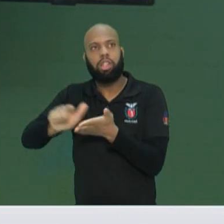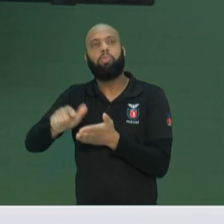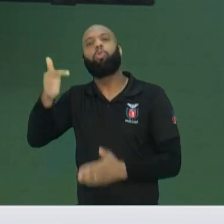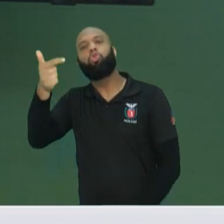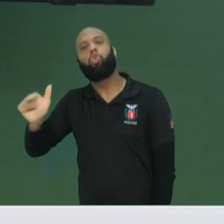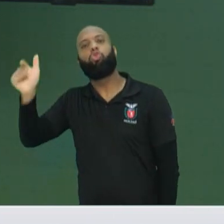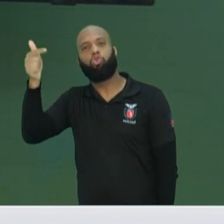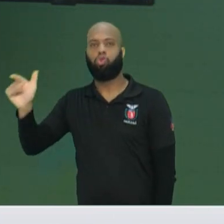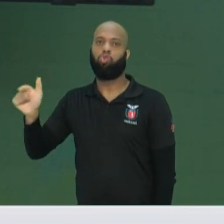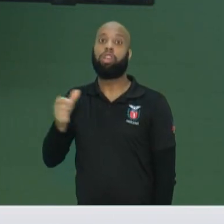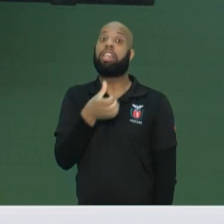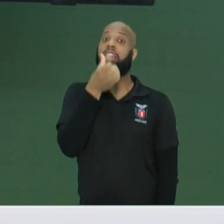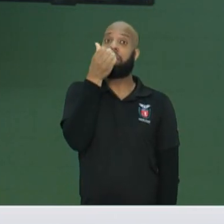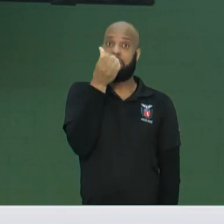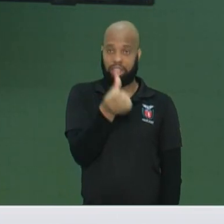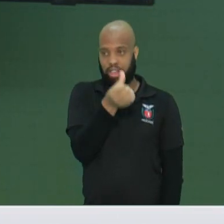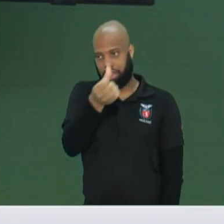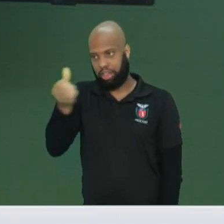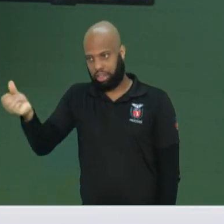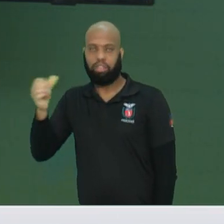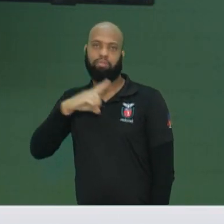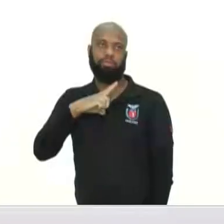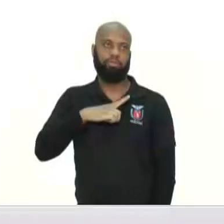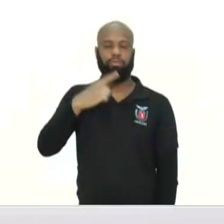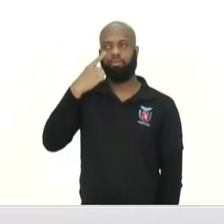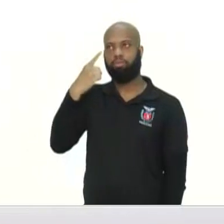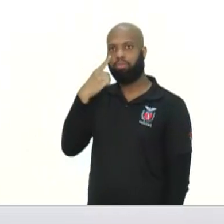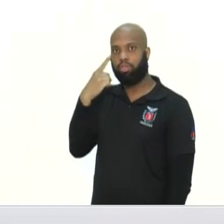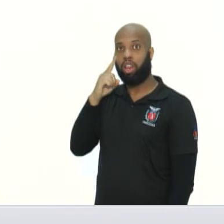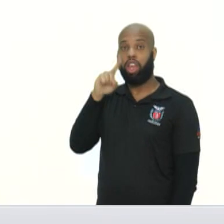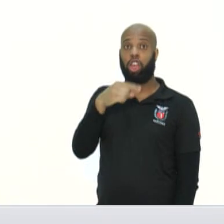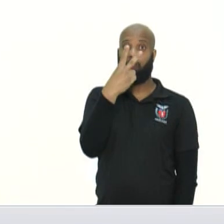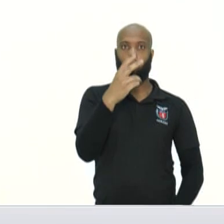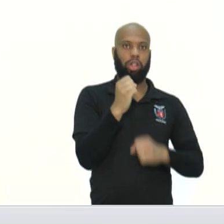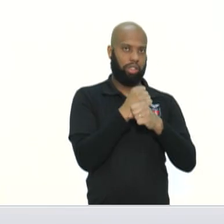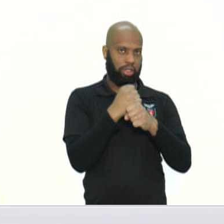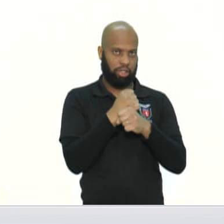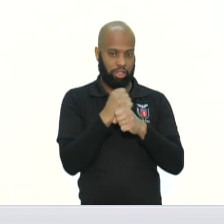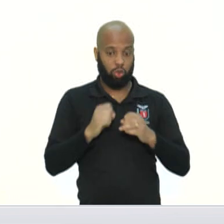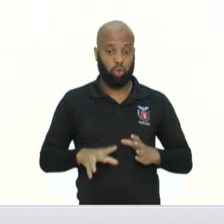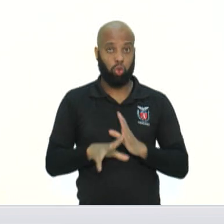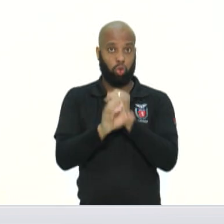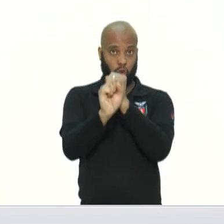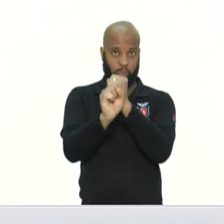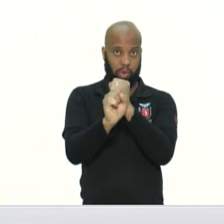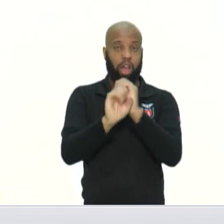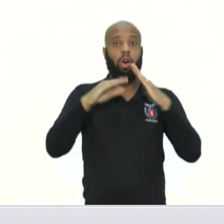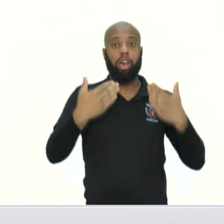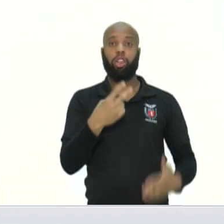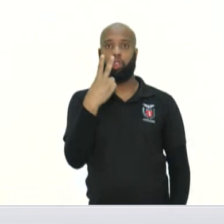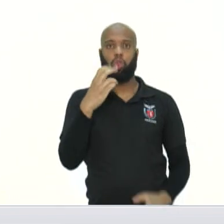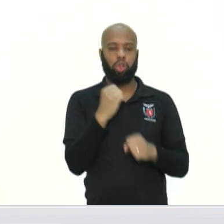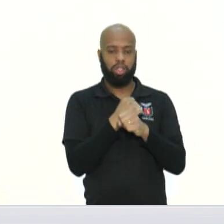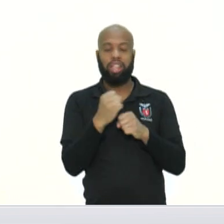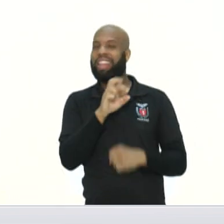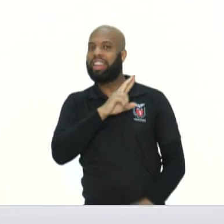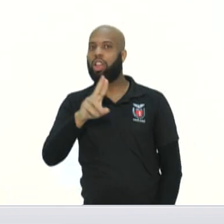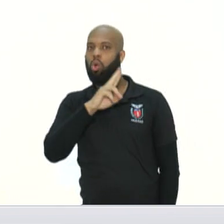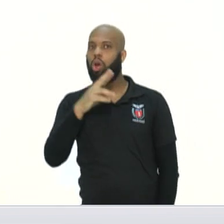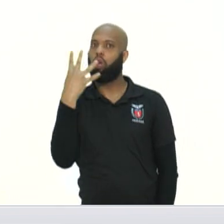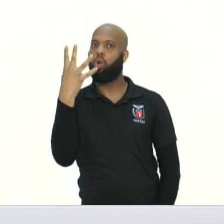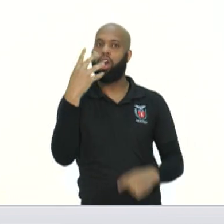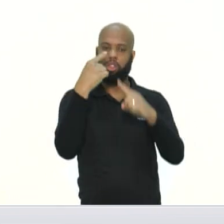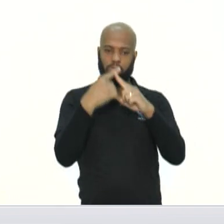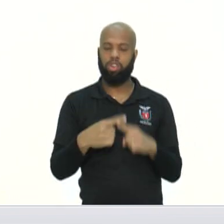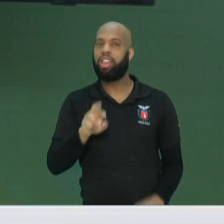meses, preciso limpar. E passou mais 6 meses, eu preciso limpar. Então, em 2 anos, não são 4